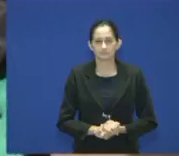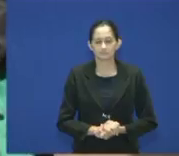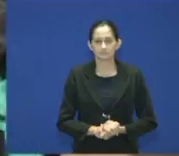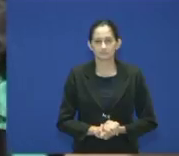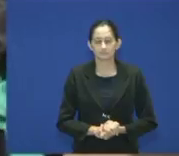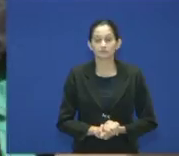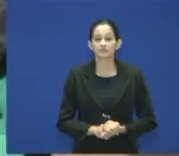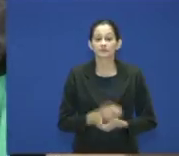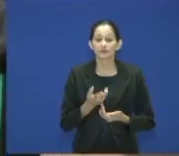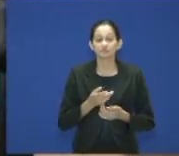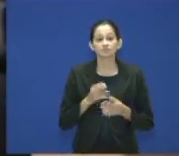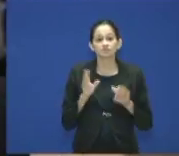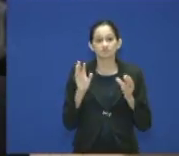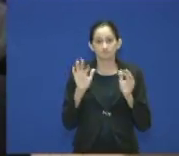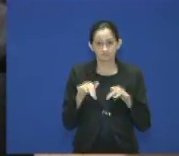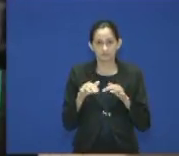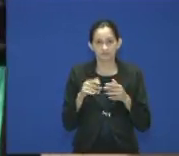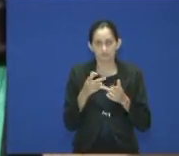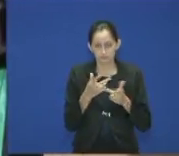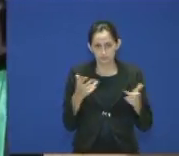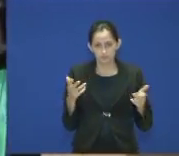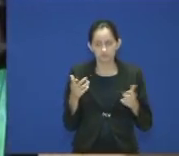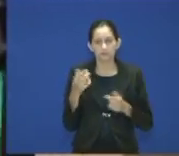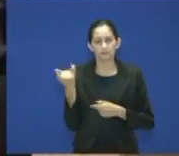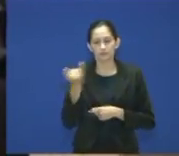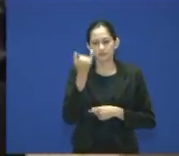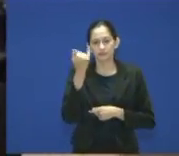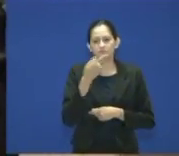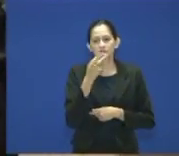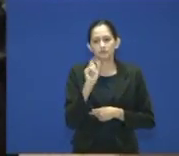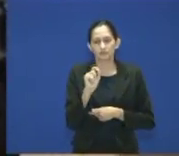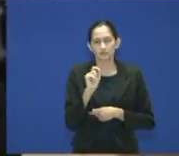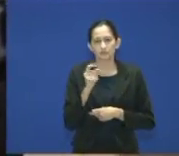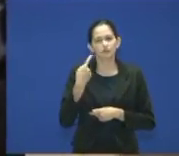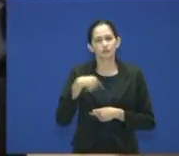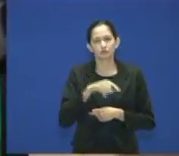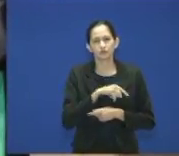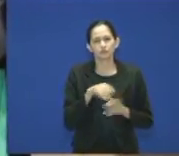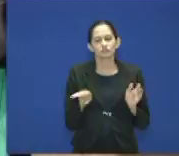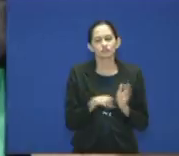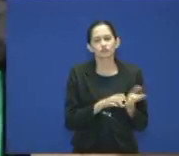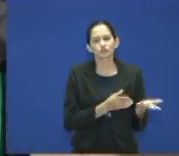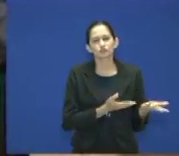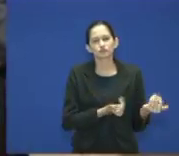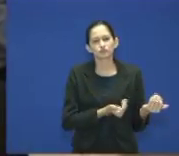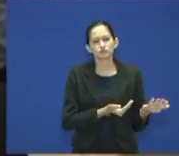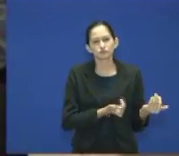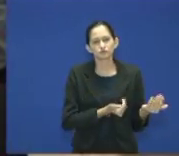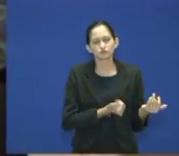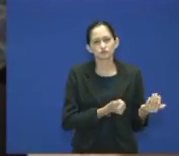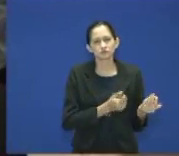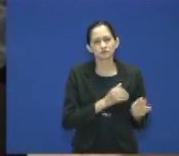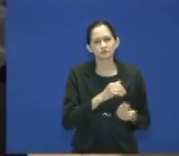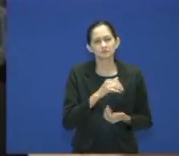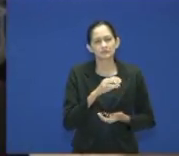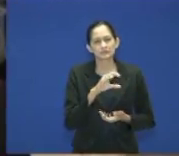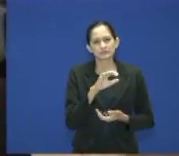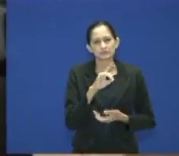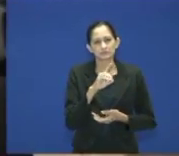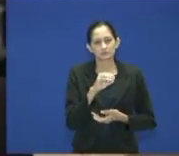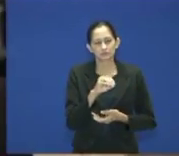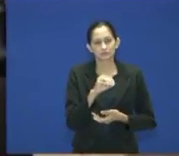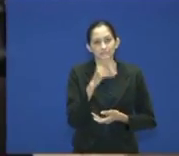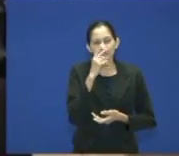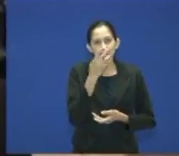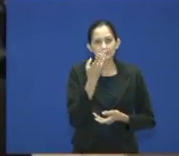Presente. Dito isso, é importante destacar o quão imaturo chegamos ao ensino superior. Éramos crianças